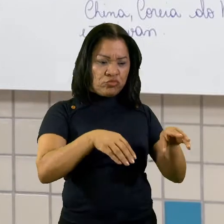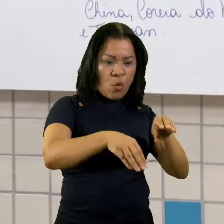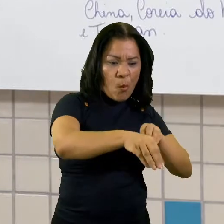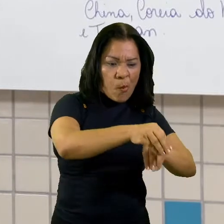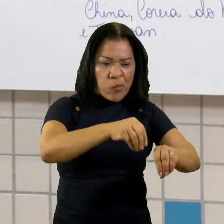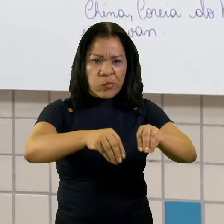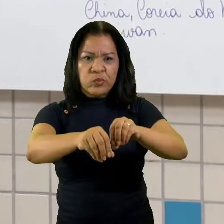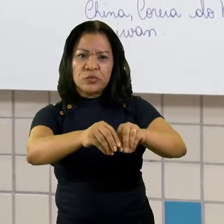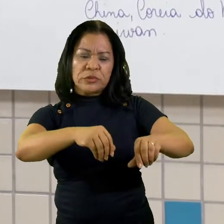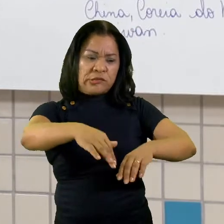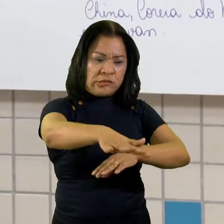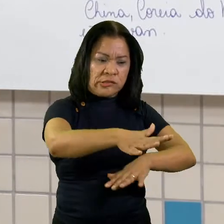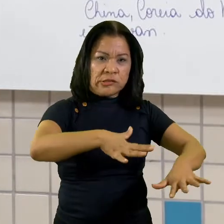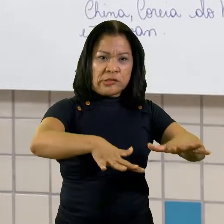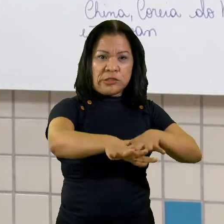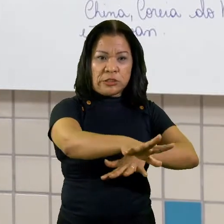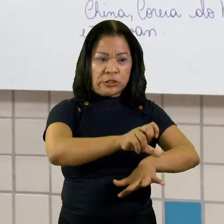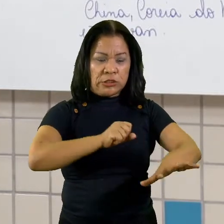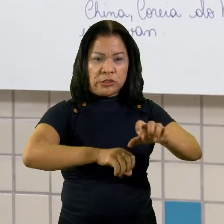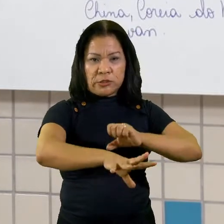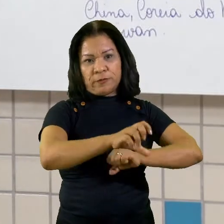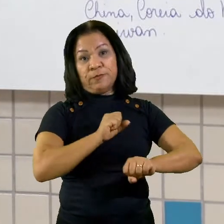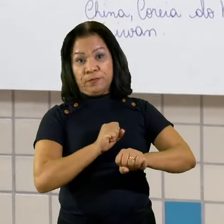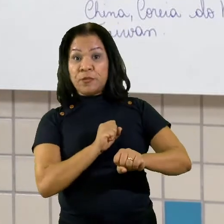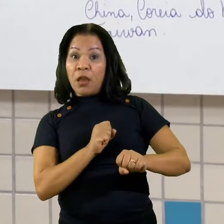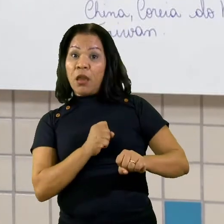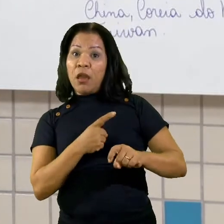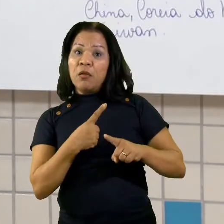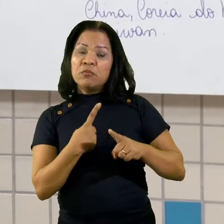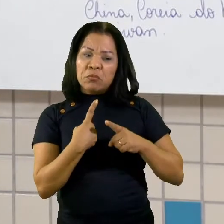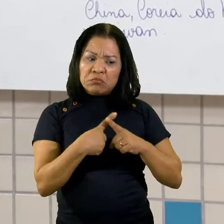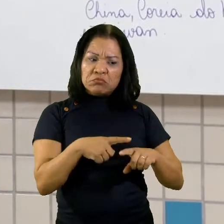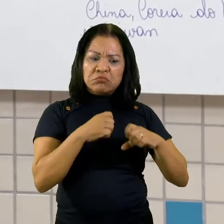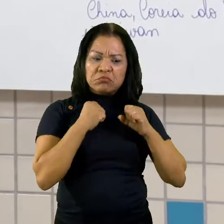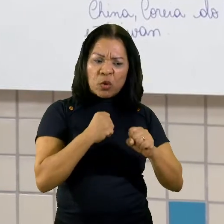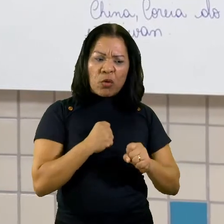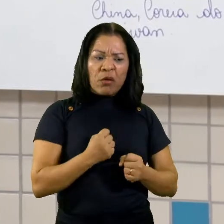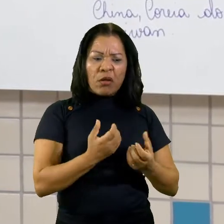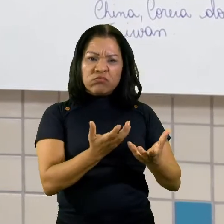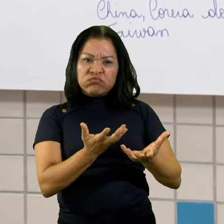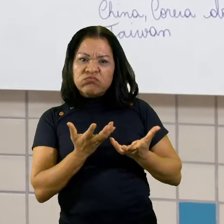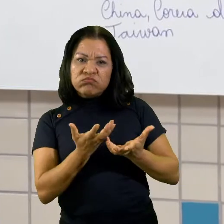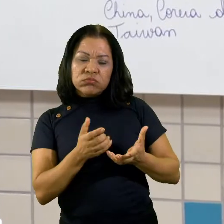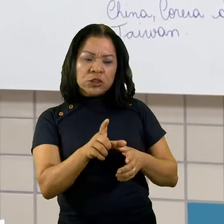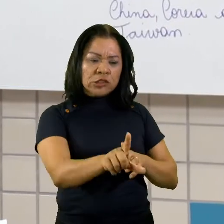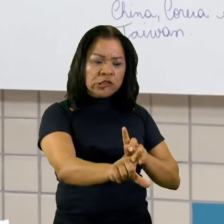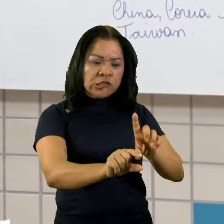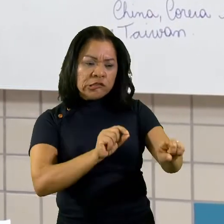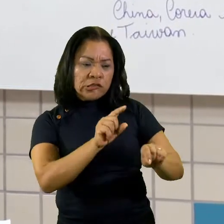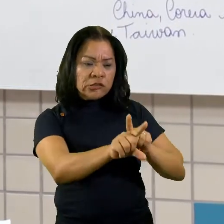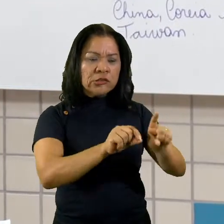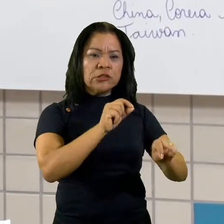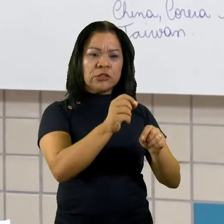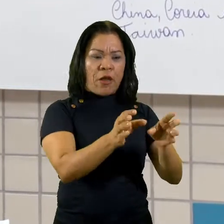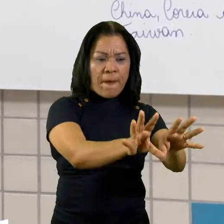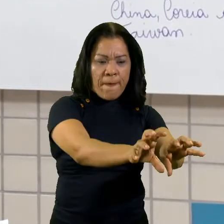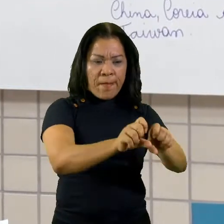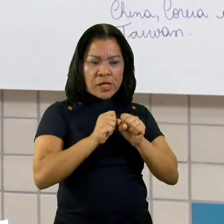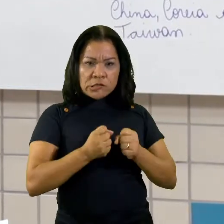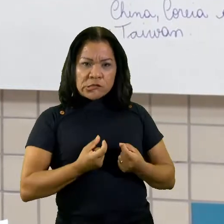novos locais no qual eles podiam explorar, retirar riquezas, E também ter um controle